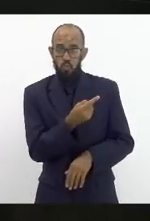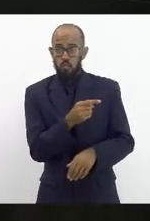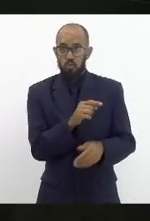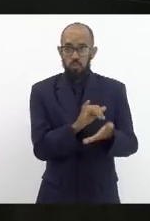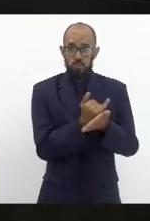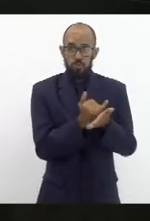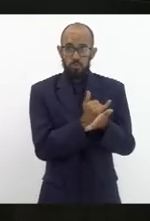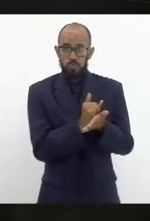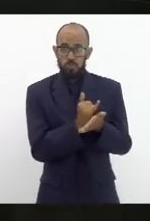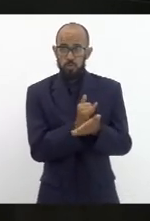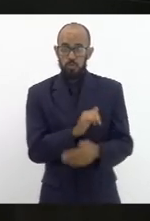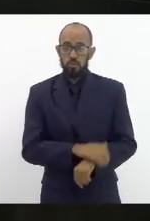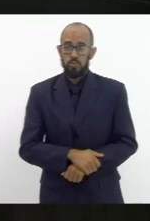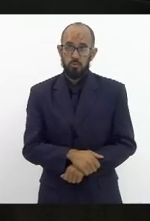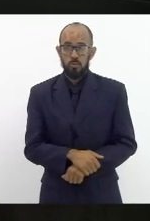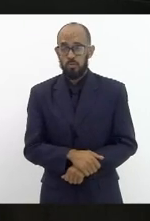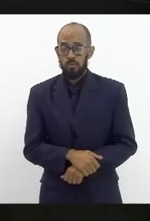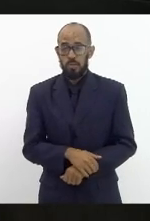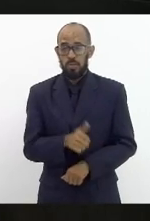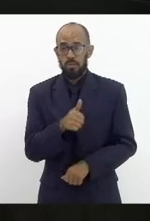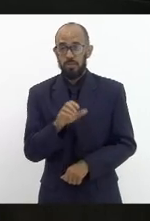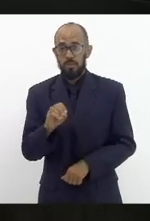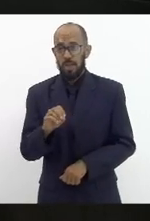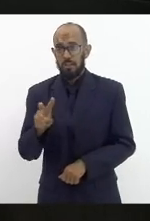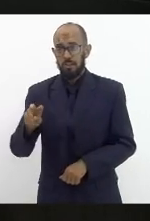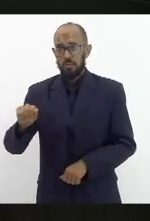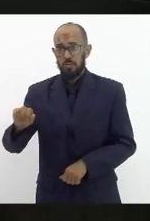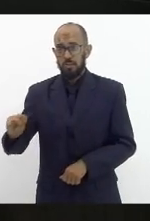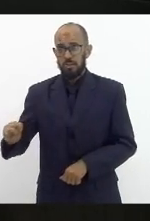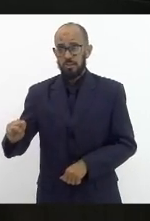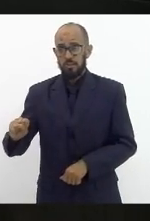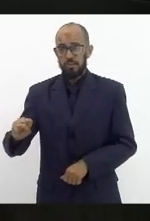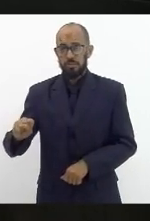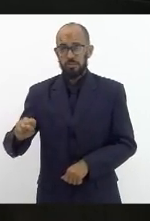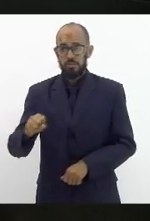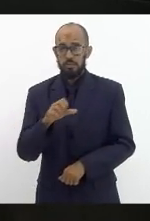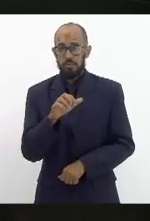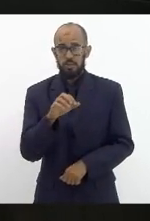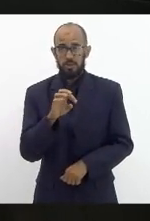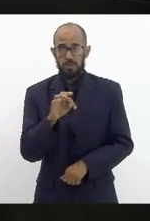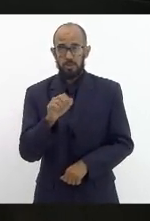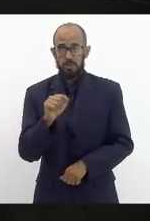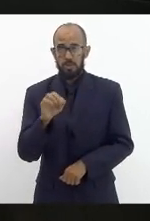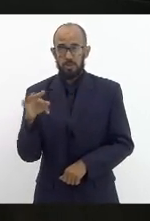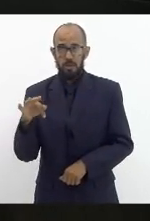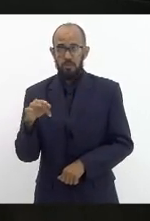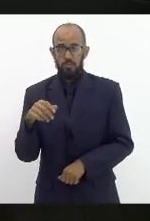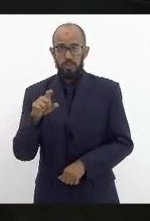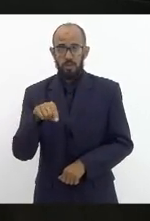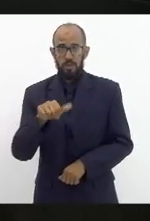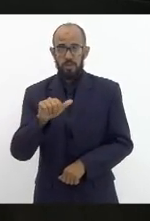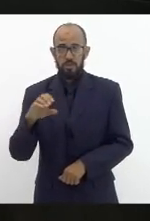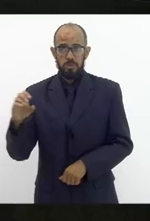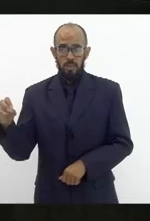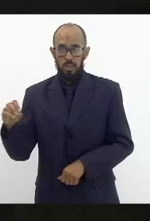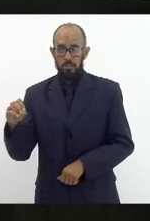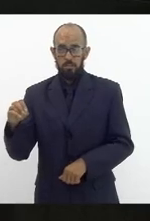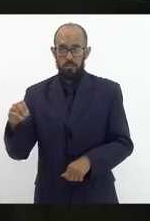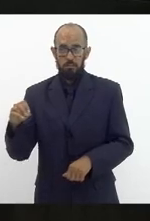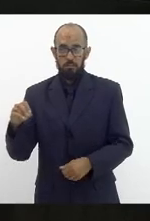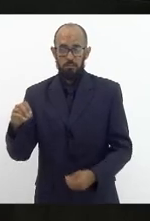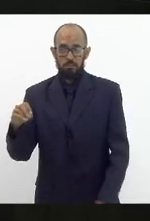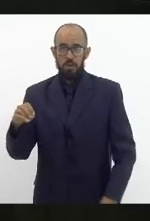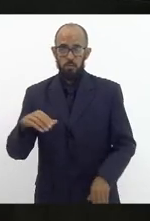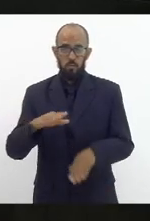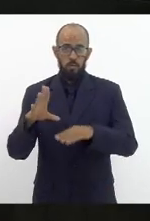no edital de concurso, sendo que as vagas de TAF previstas no próprio edital são 100, para um aumento anunciado